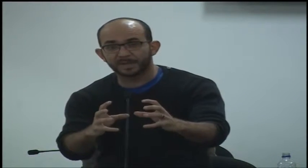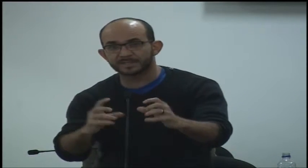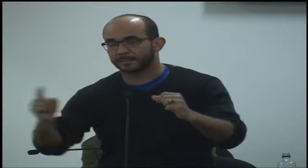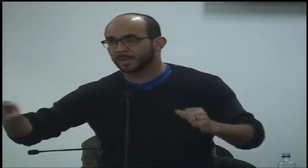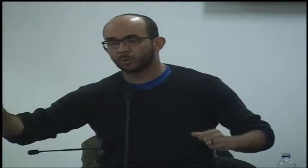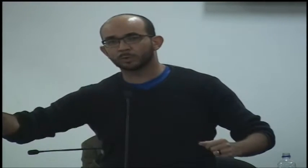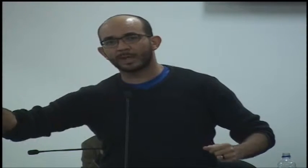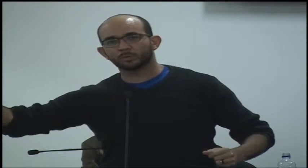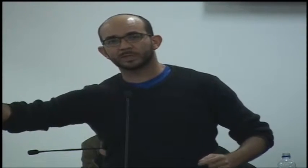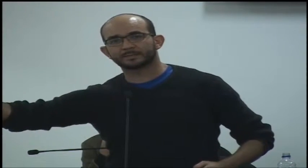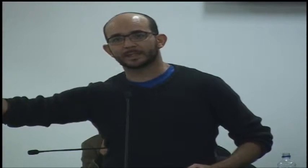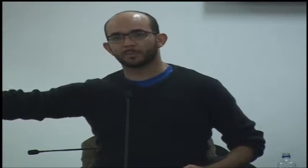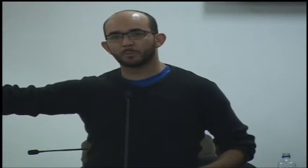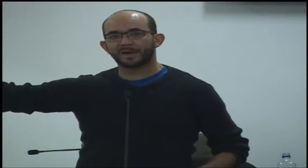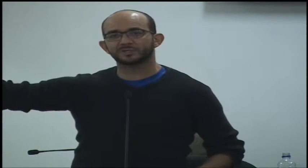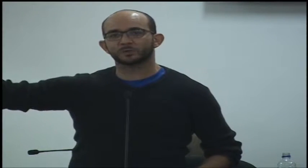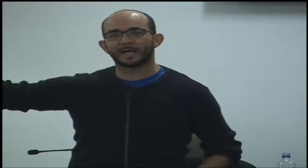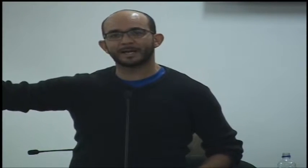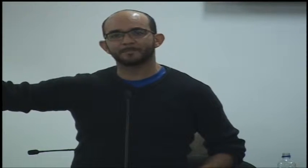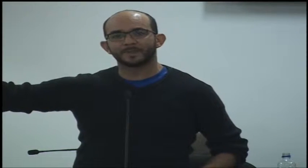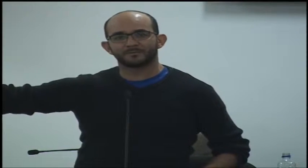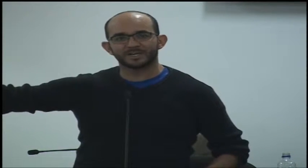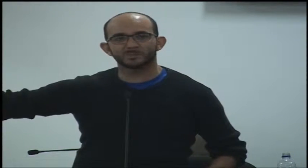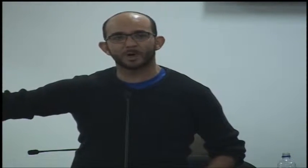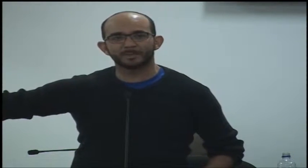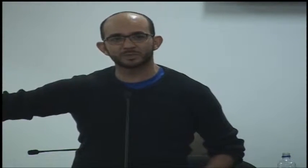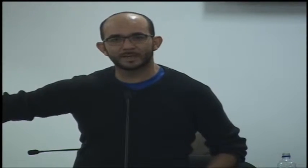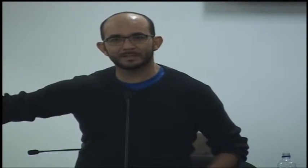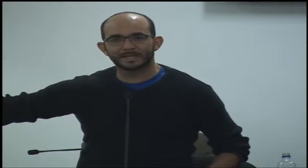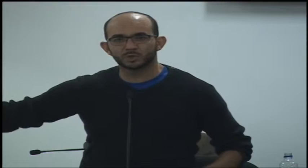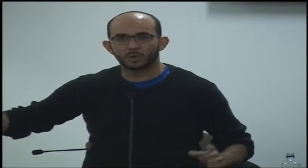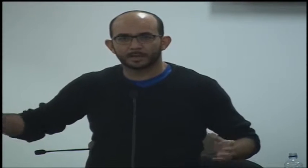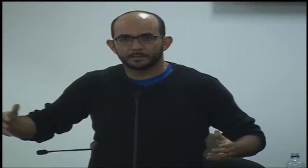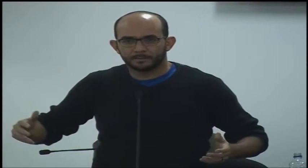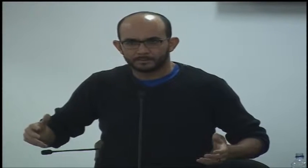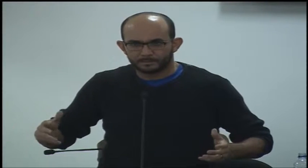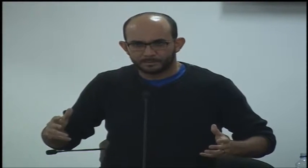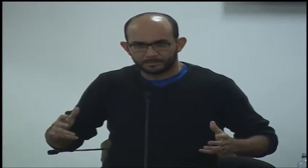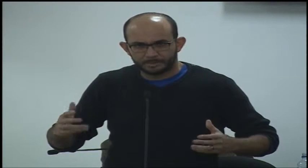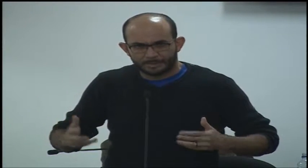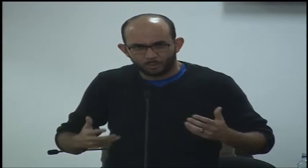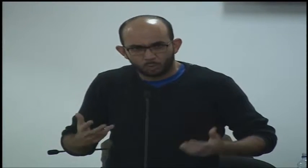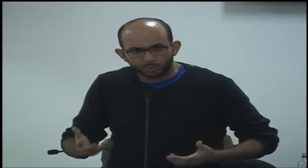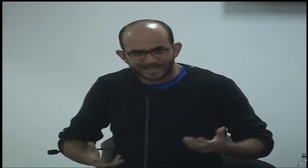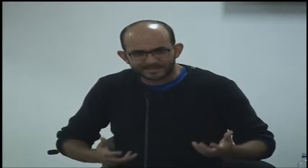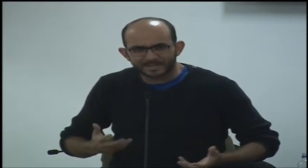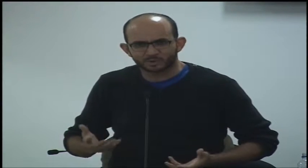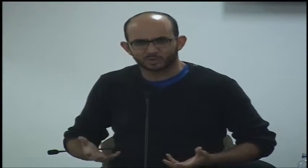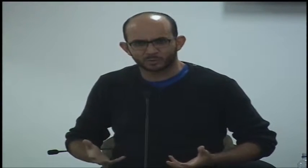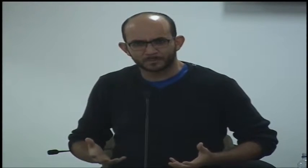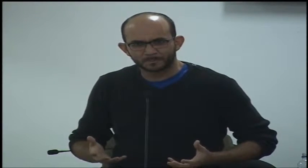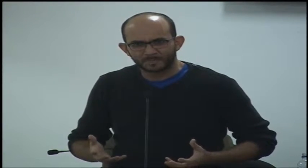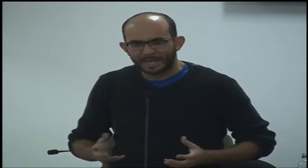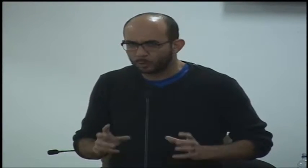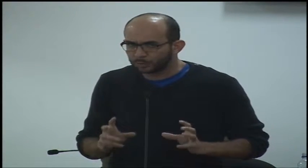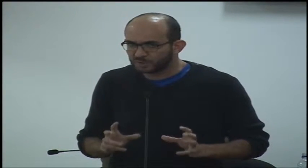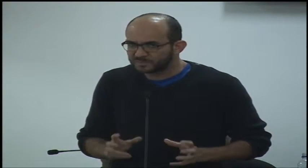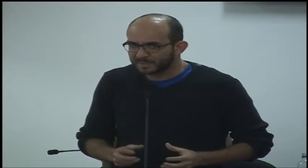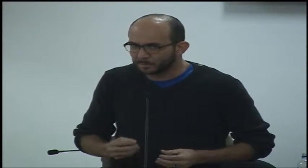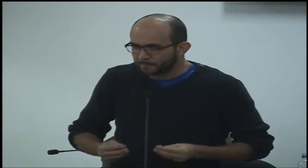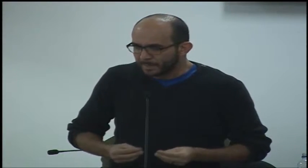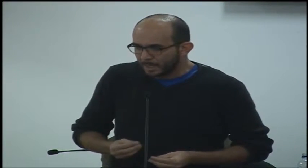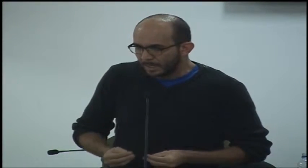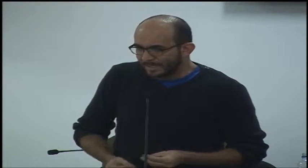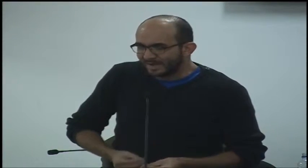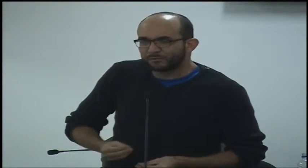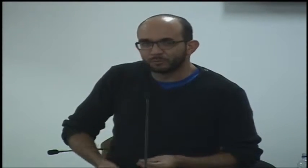mesma empresa, quando é contratada por um particular, faz uma obra de qualidade. Ora, é um contrassenso, é algo que nós